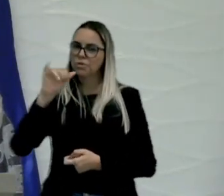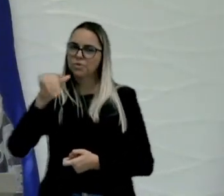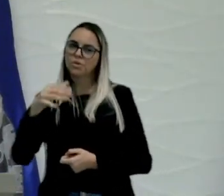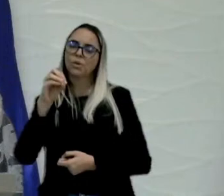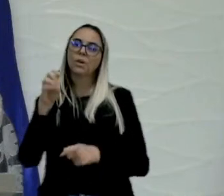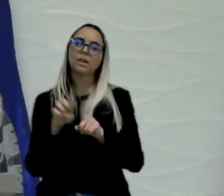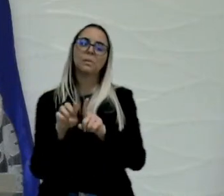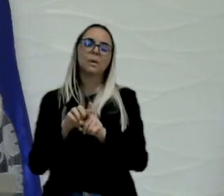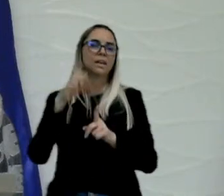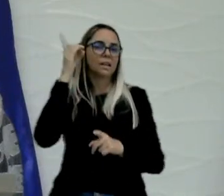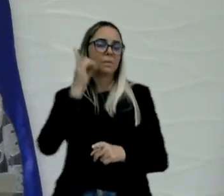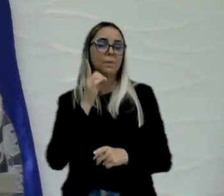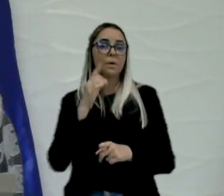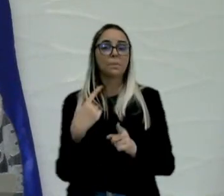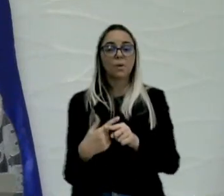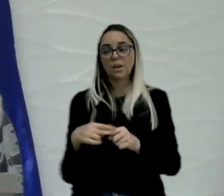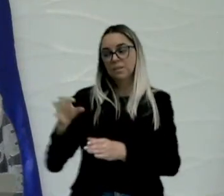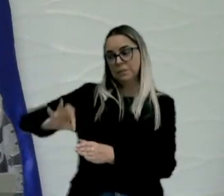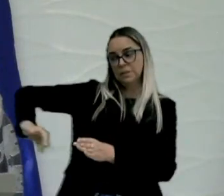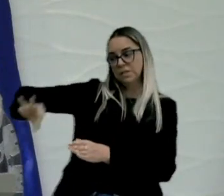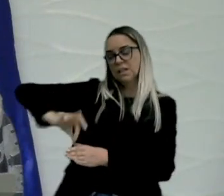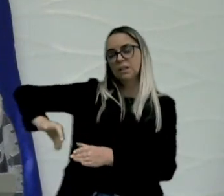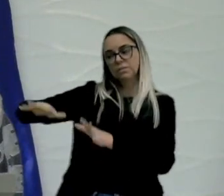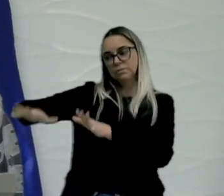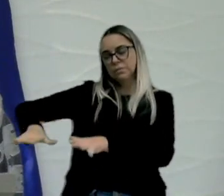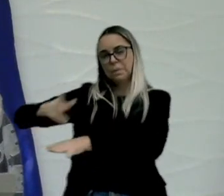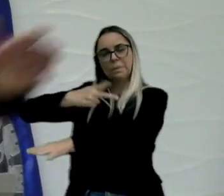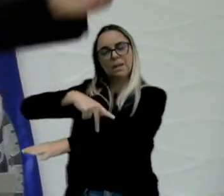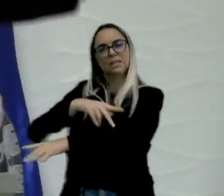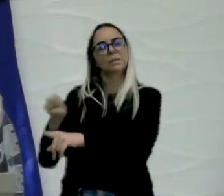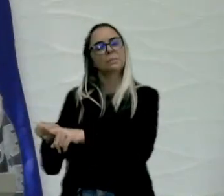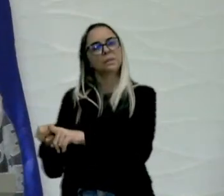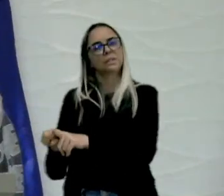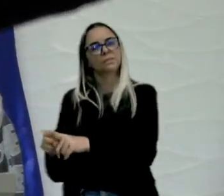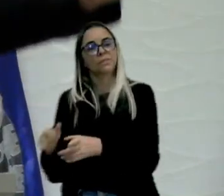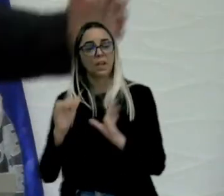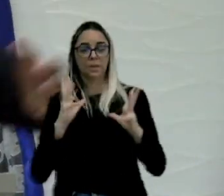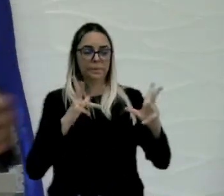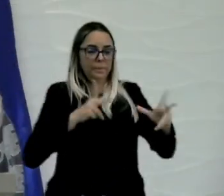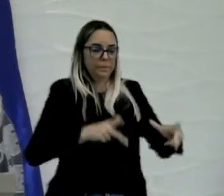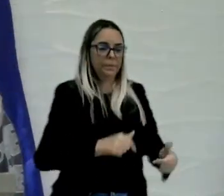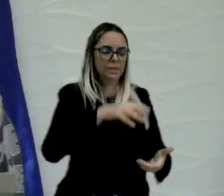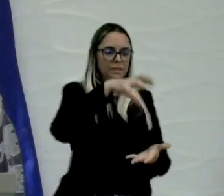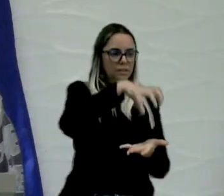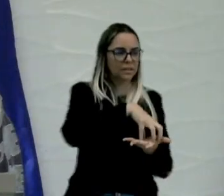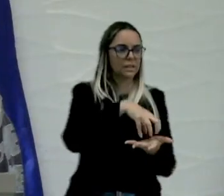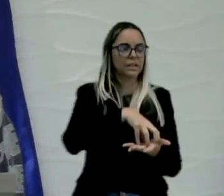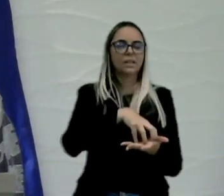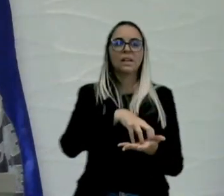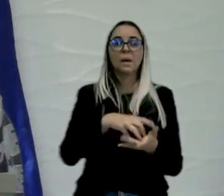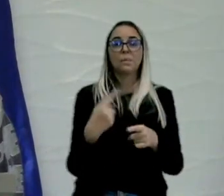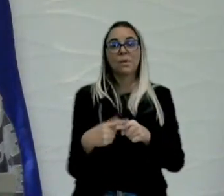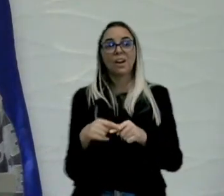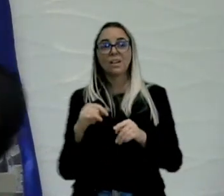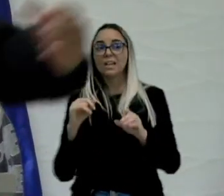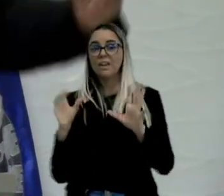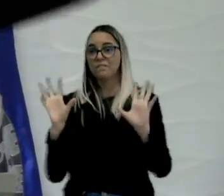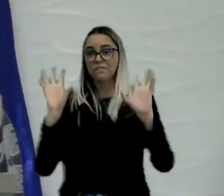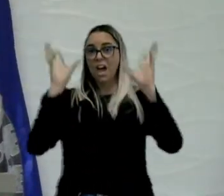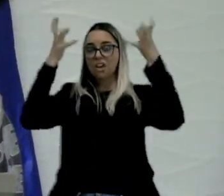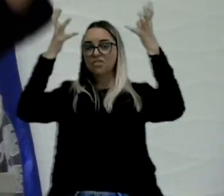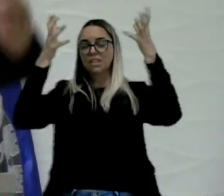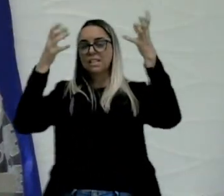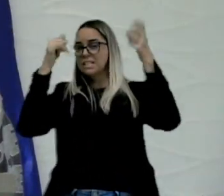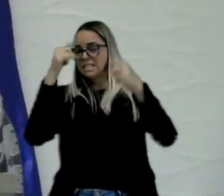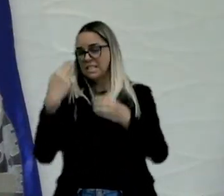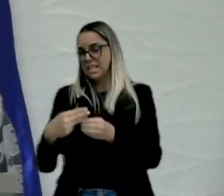Espírito Santo estão limpando aí o centro da cidade vai ser o aniversário da cidade tem várias